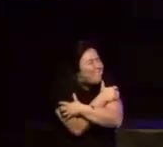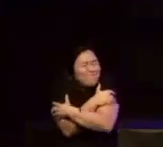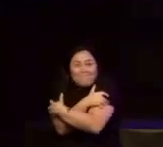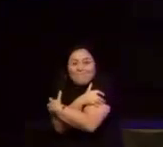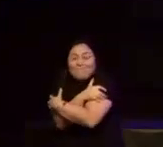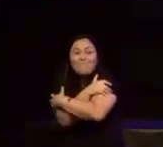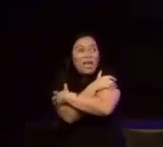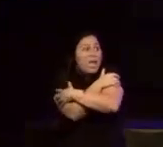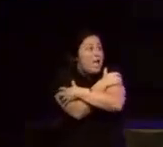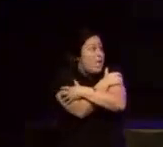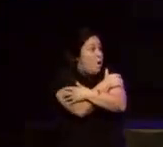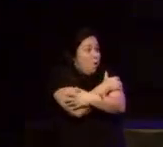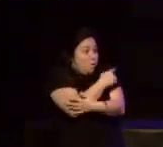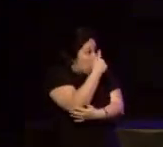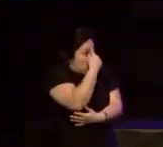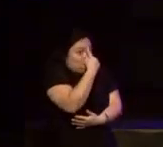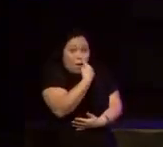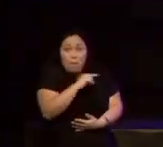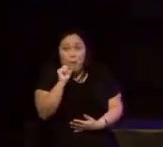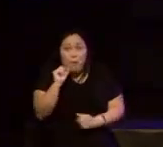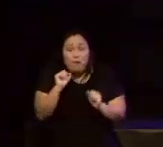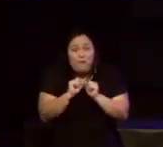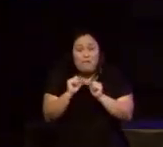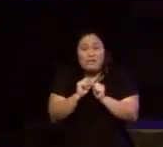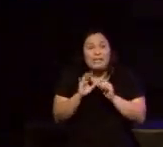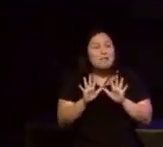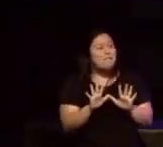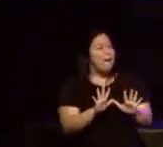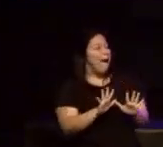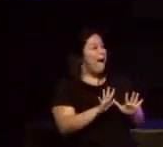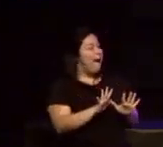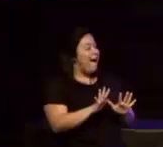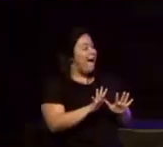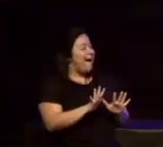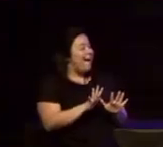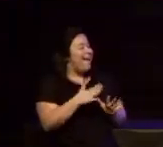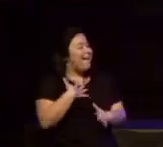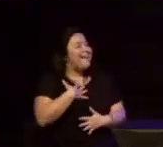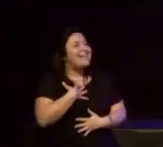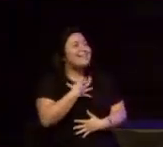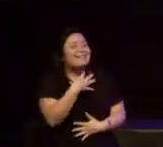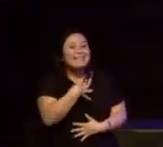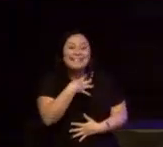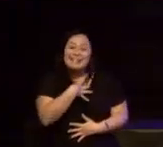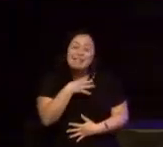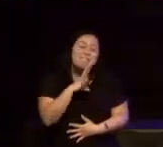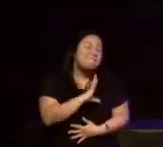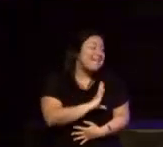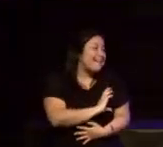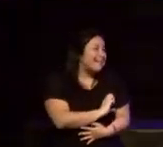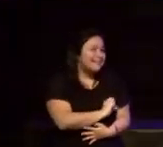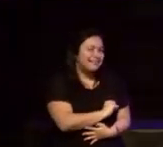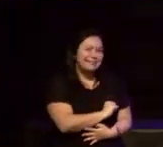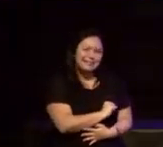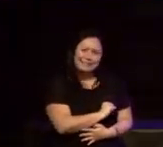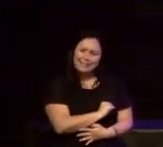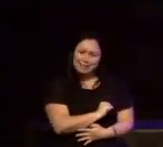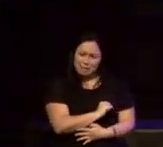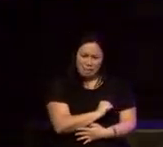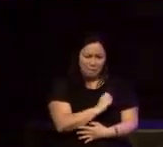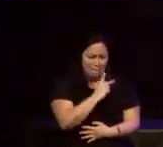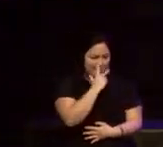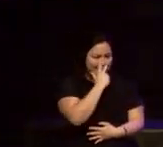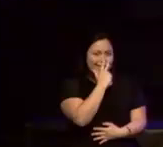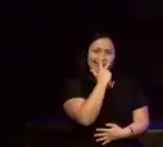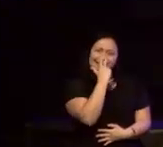E eu nem sabia nem o que fazer com aquilo, mas uma coisa eu falei, eu me senti amado e querido naquele momento. Falei, parece que sem que ele me conheça, ele está